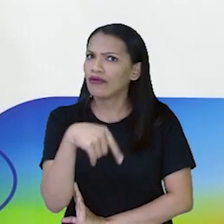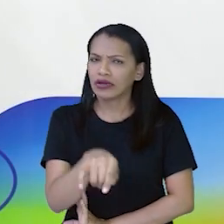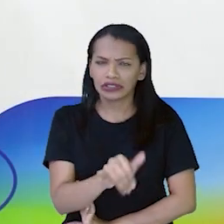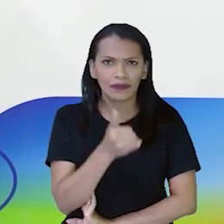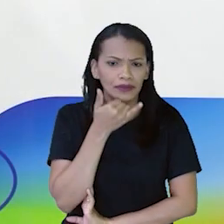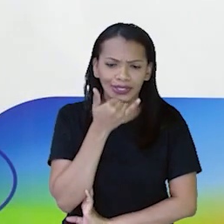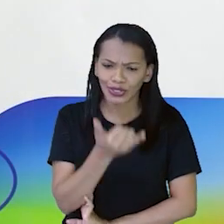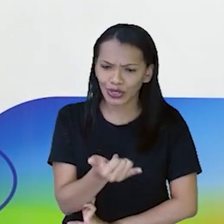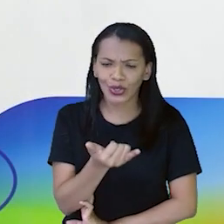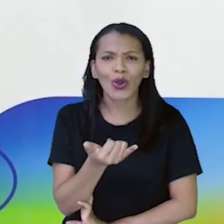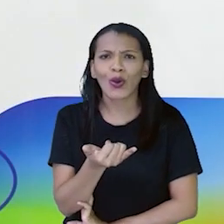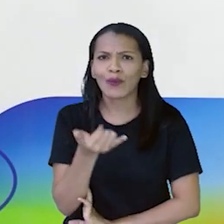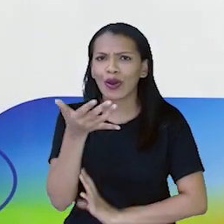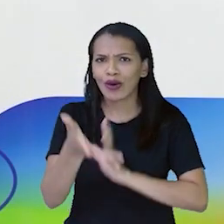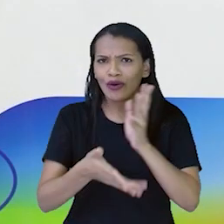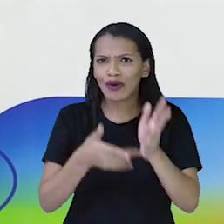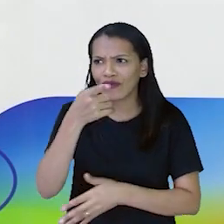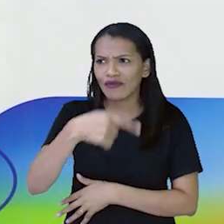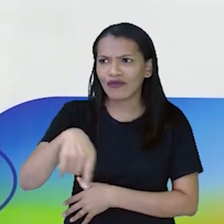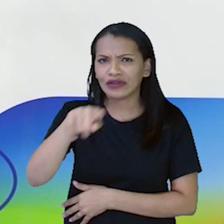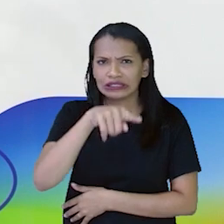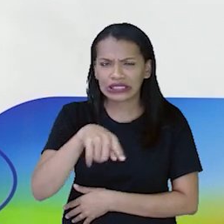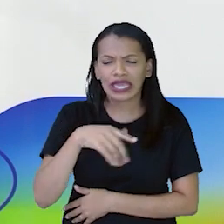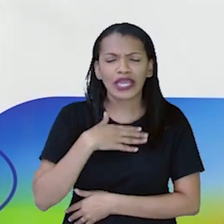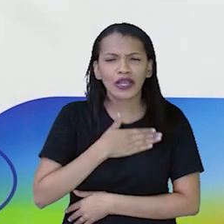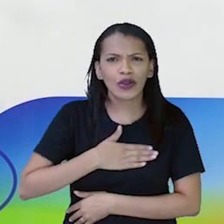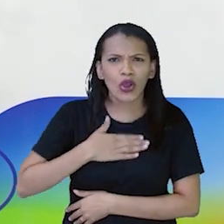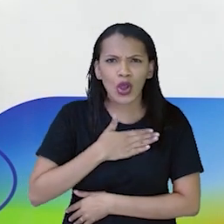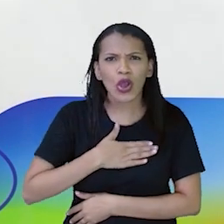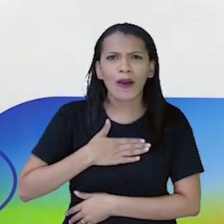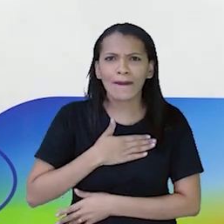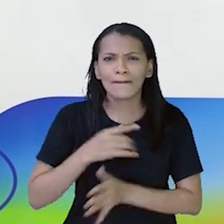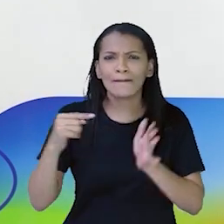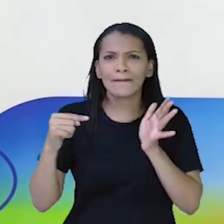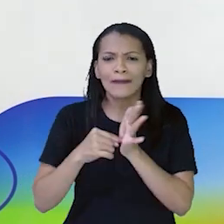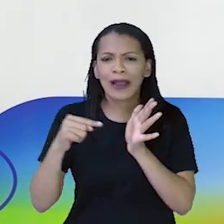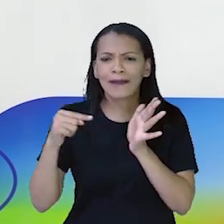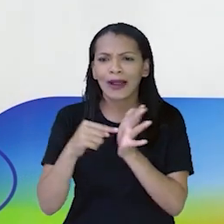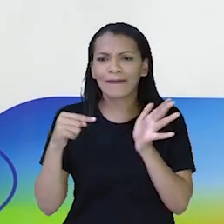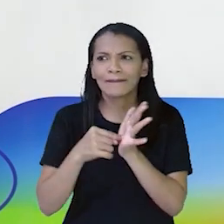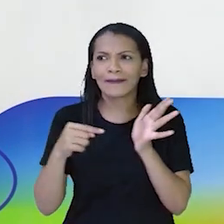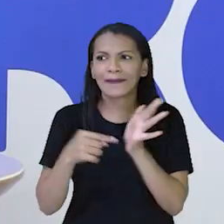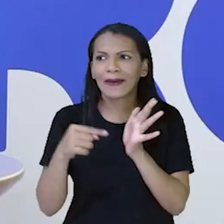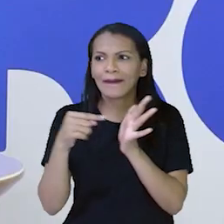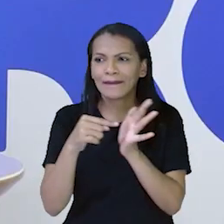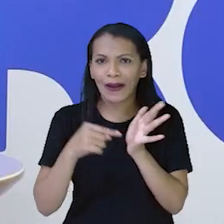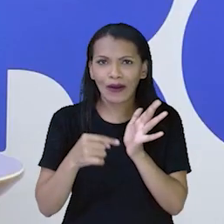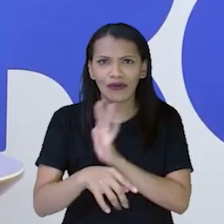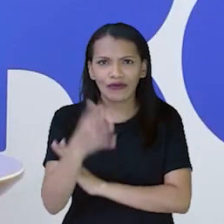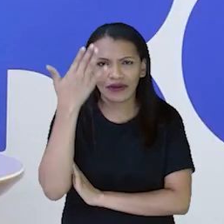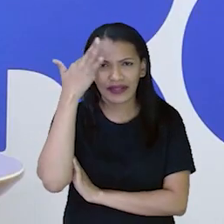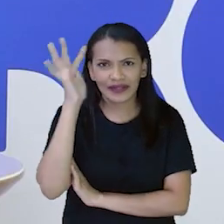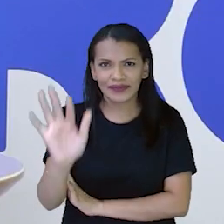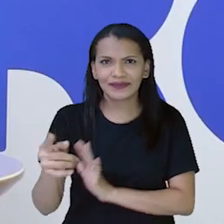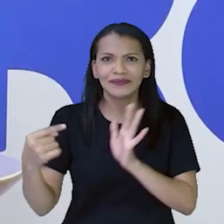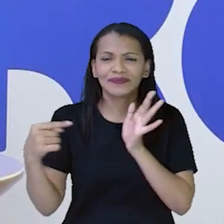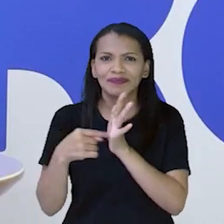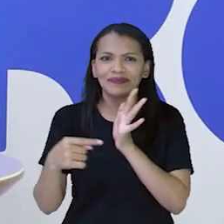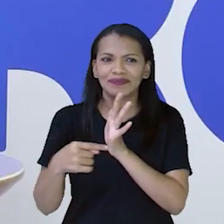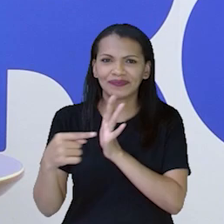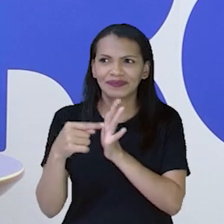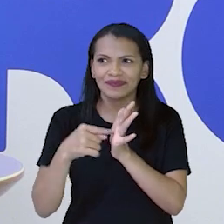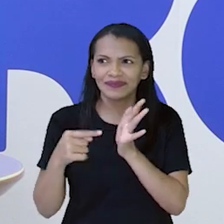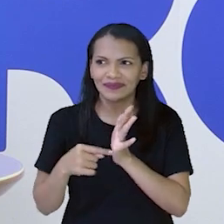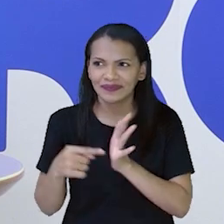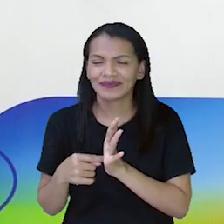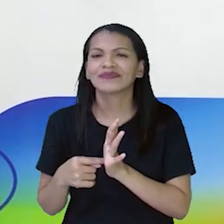desculpem. Mas é aquele brinquedinho que vocês gostam de ficar apertando? Eu não sei qual é a graça. Eles sabem o que é. Eu só vejo que é colorido, não.